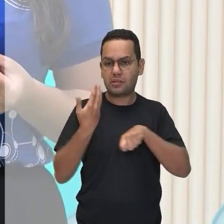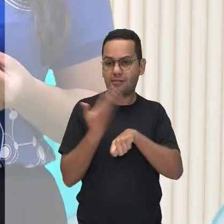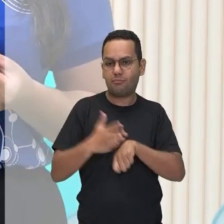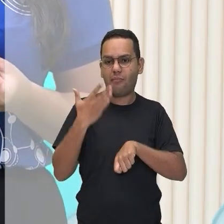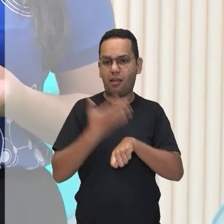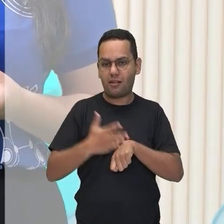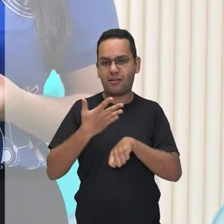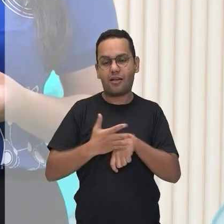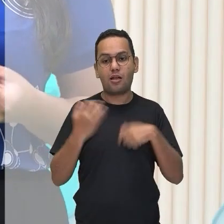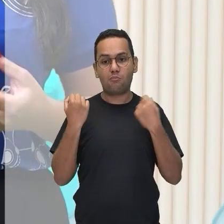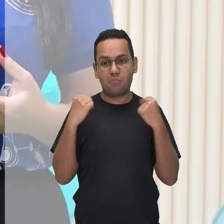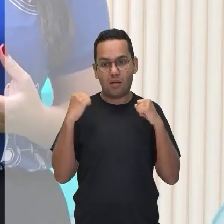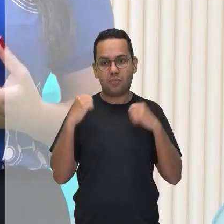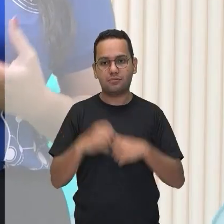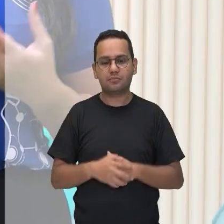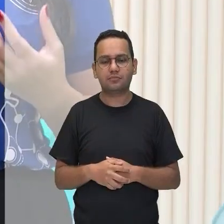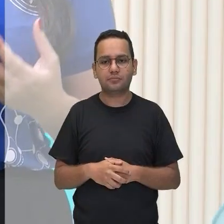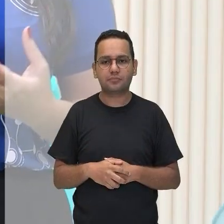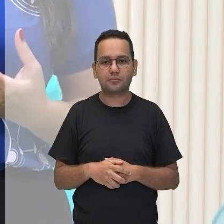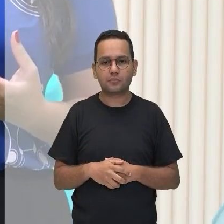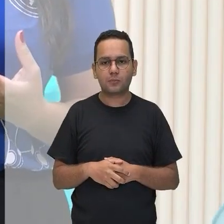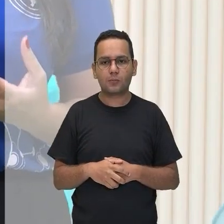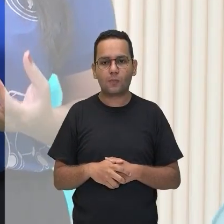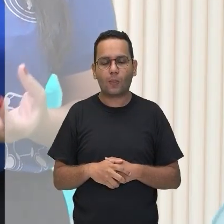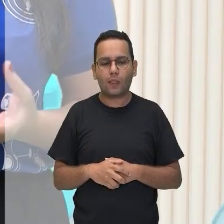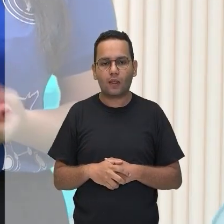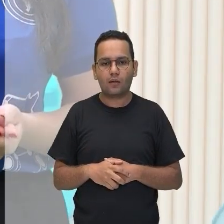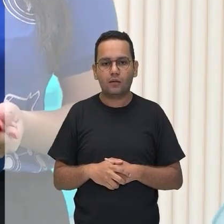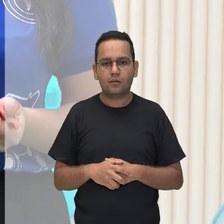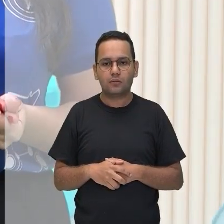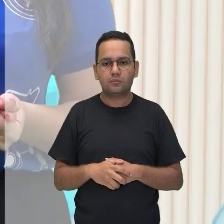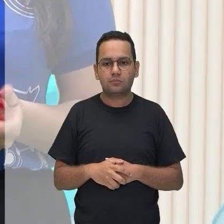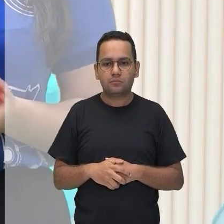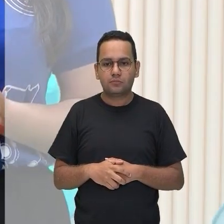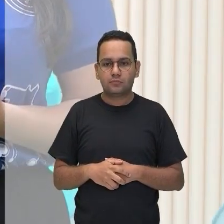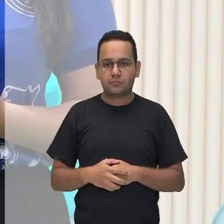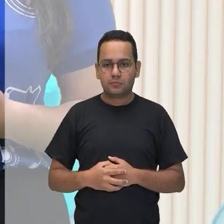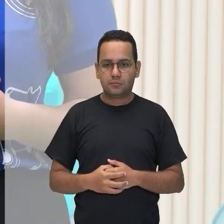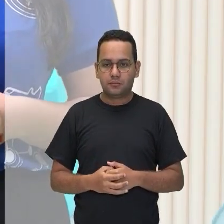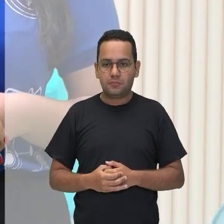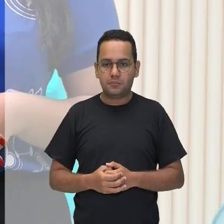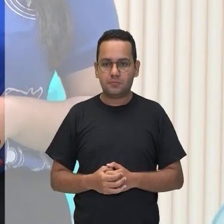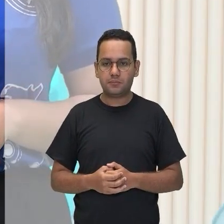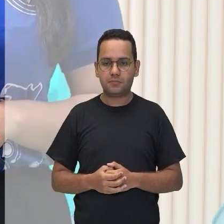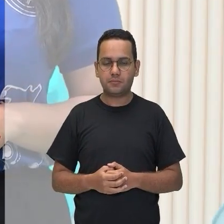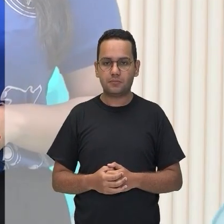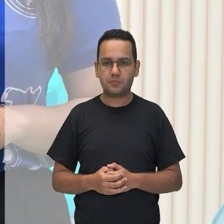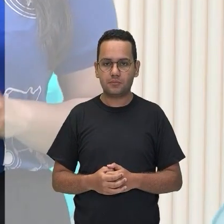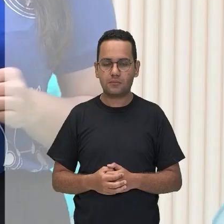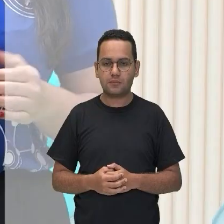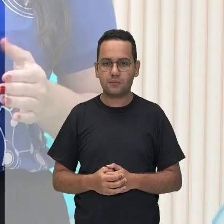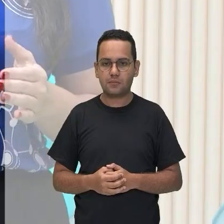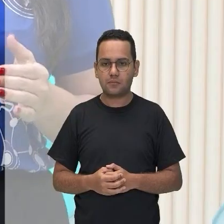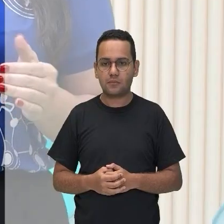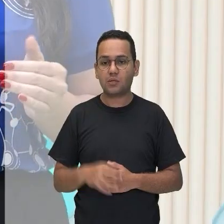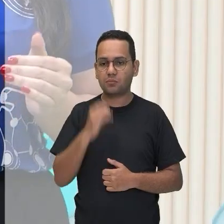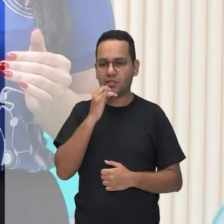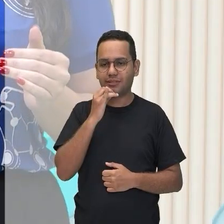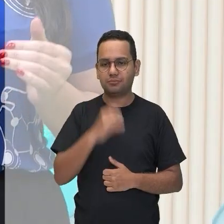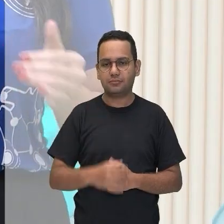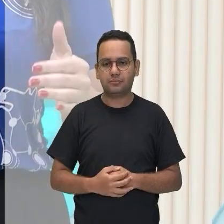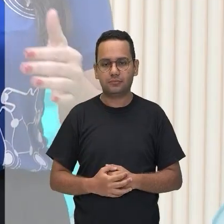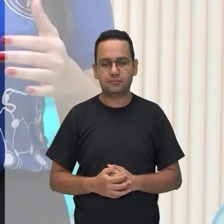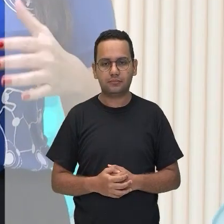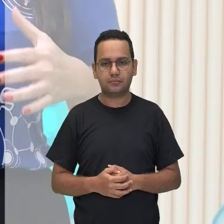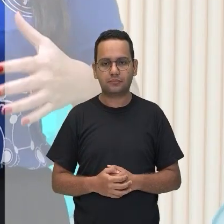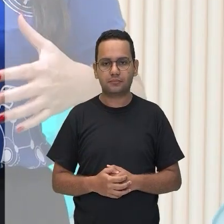corpo, com que você trabalhe o seu corpo, as habilidades corporais. Como eu falei, por exemplo, ali